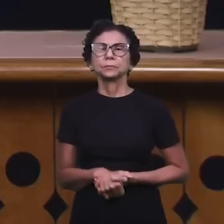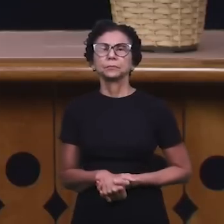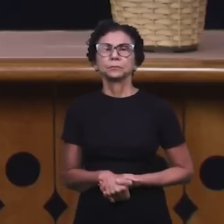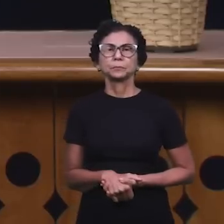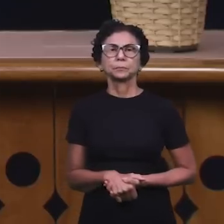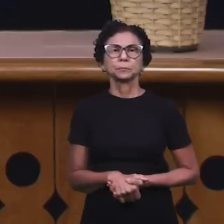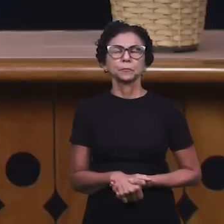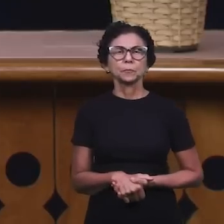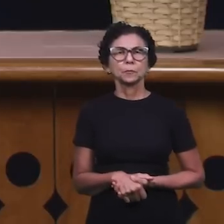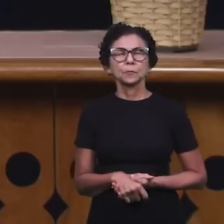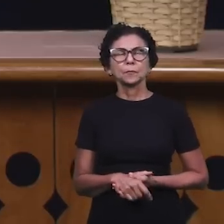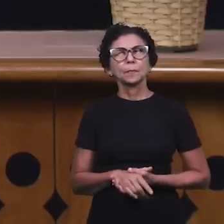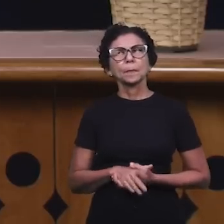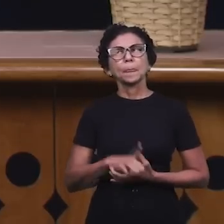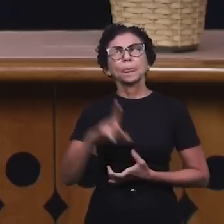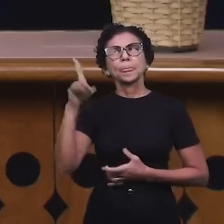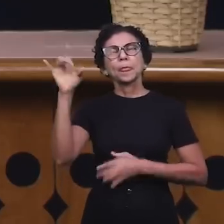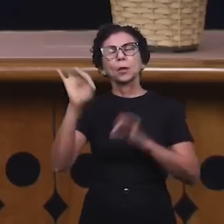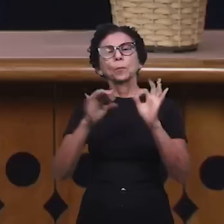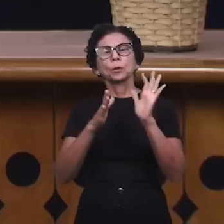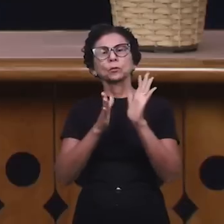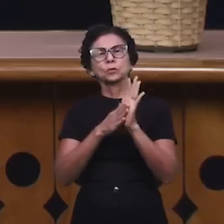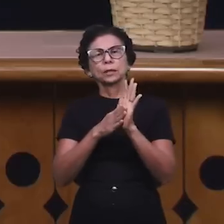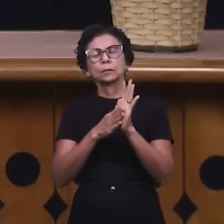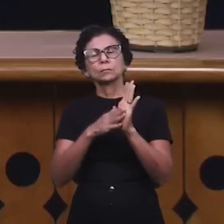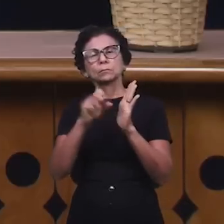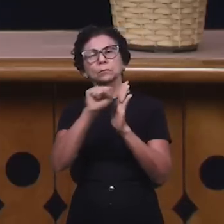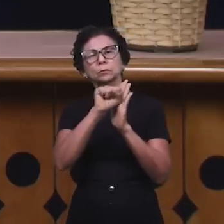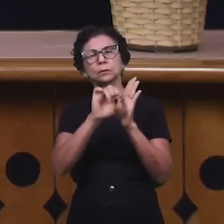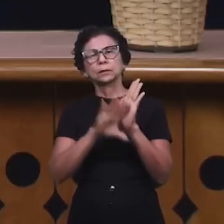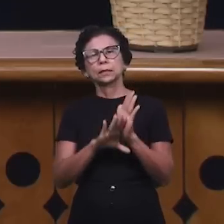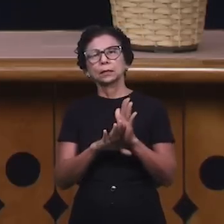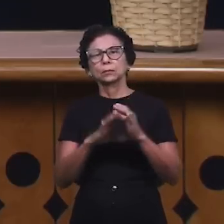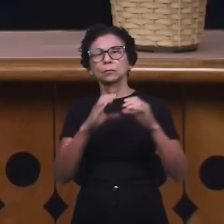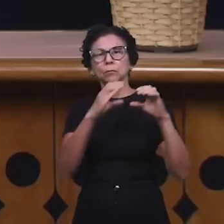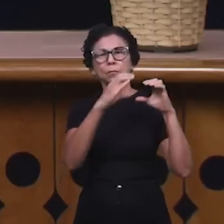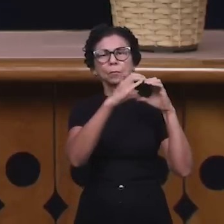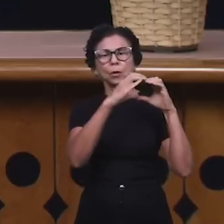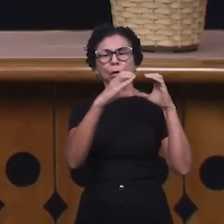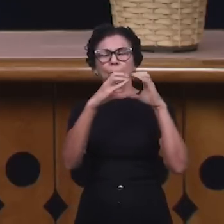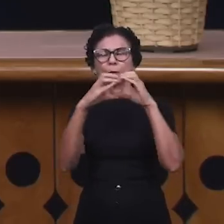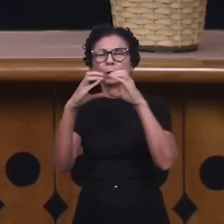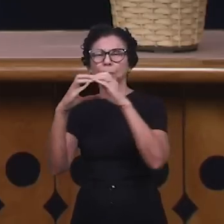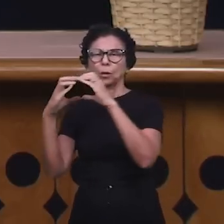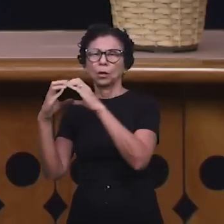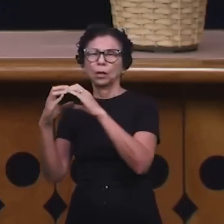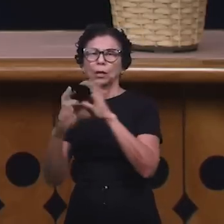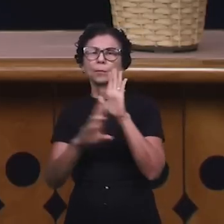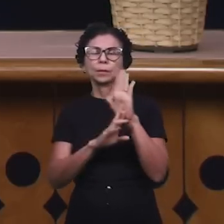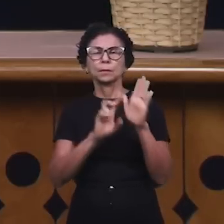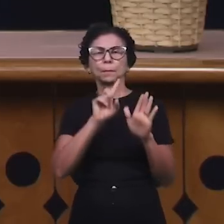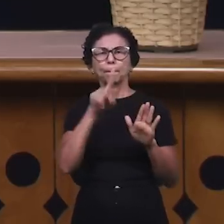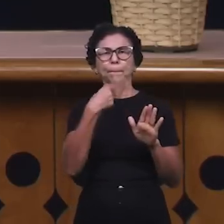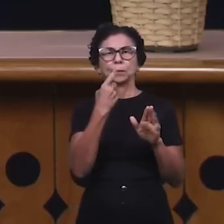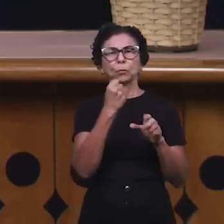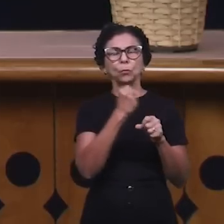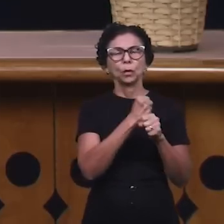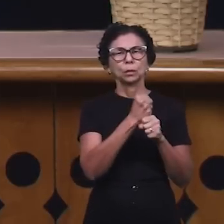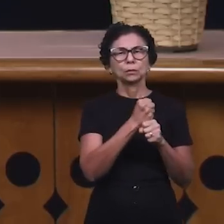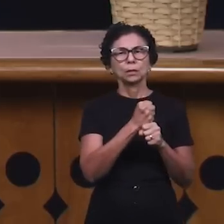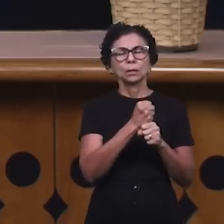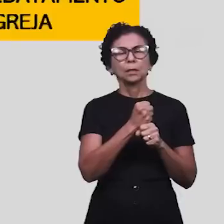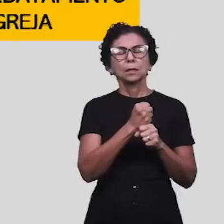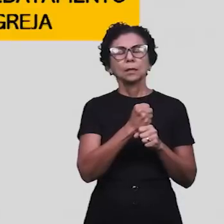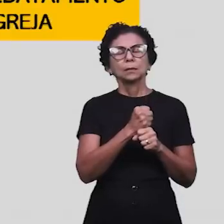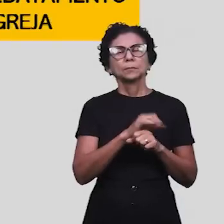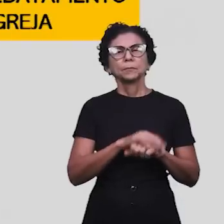através dos séculos. Cada bola dessa aqui representa 1000 anos. De Adão